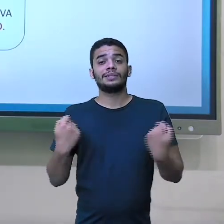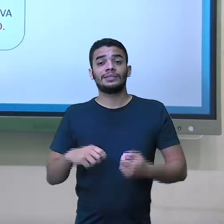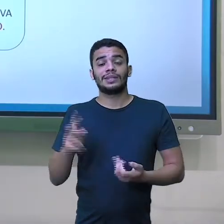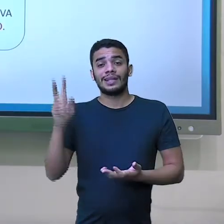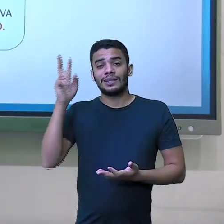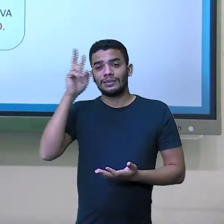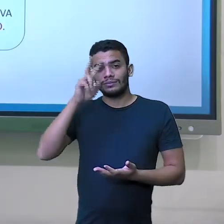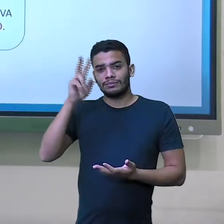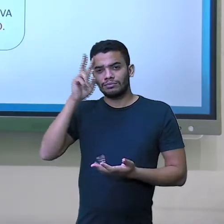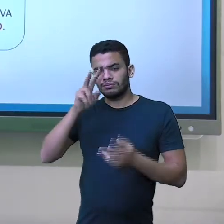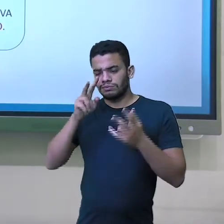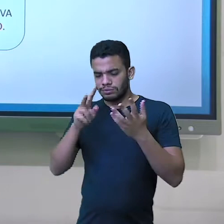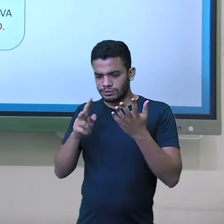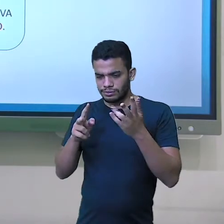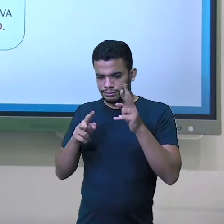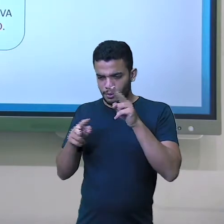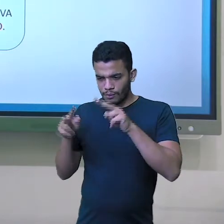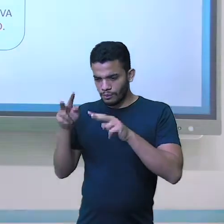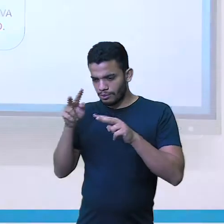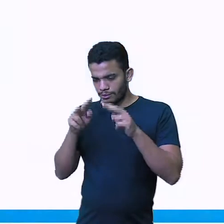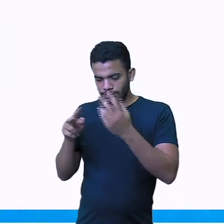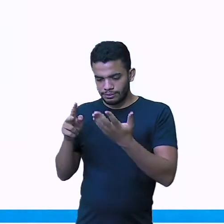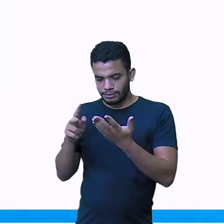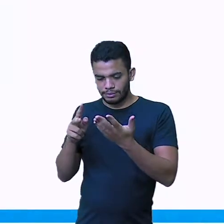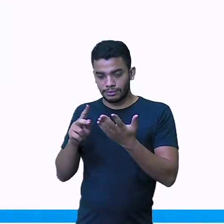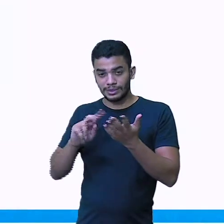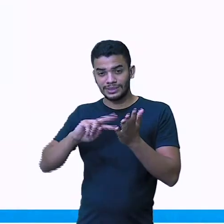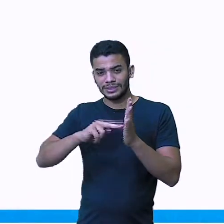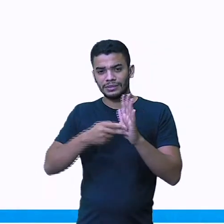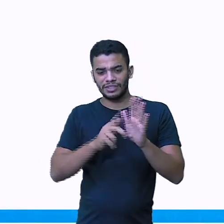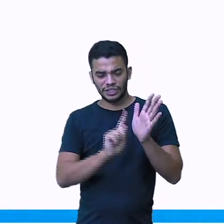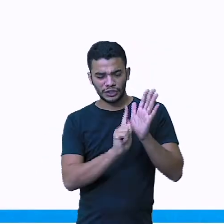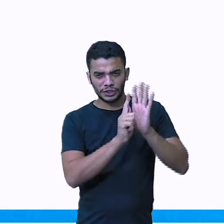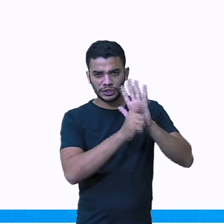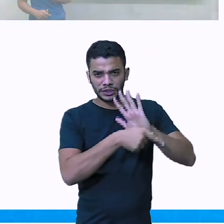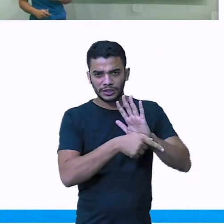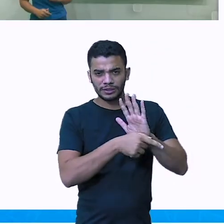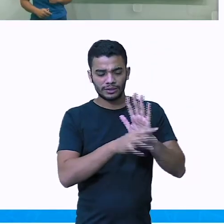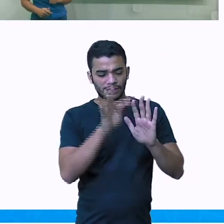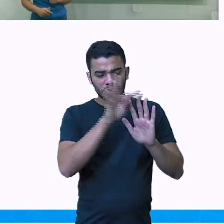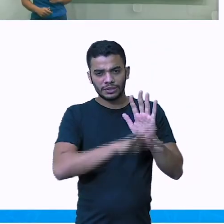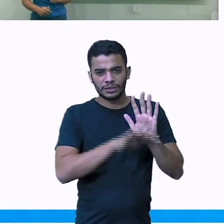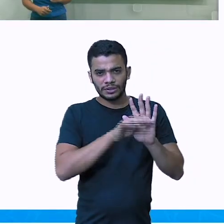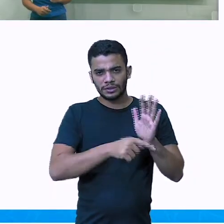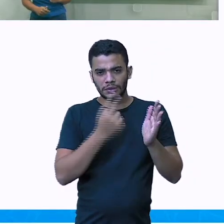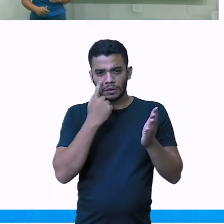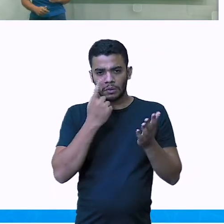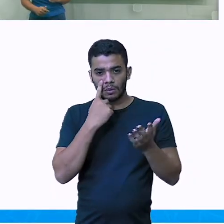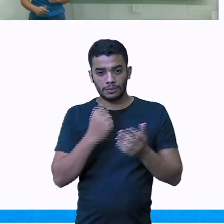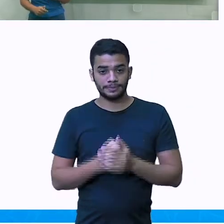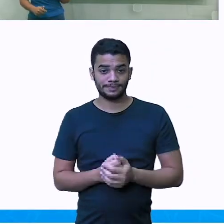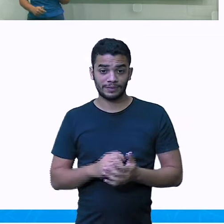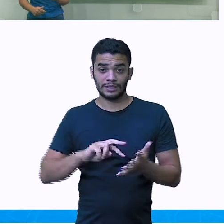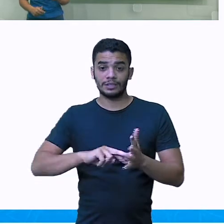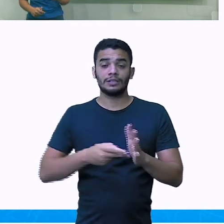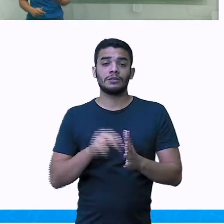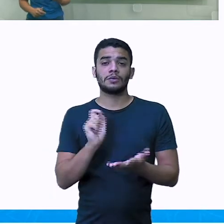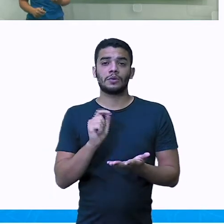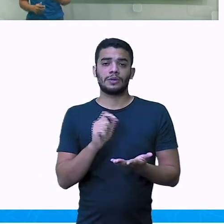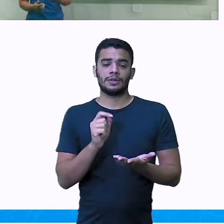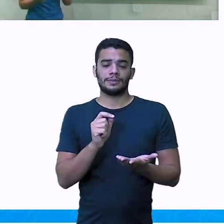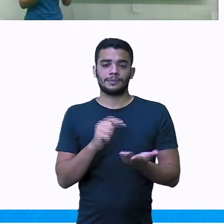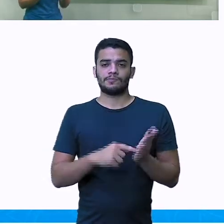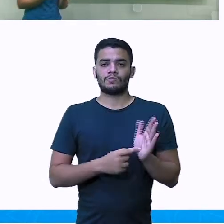vamos relembrar um pouco sobre o gênero textual? Os gêneros textuais representam um conjunto